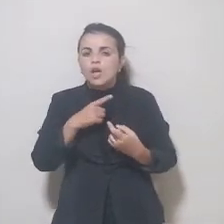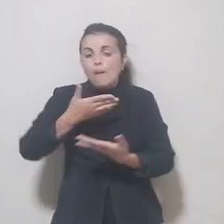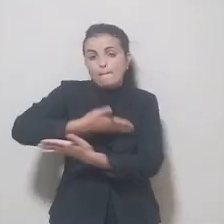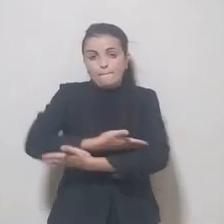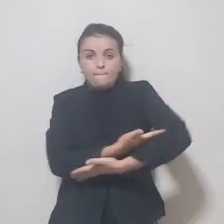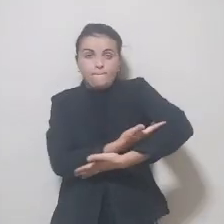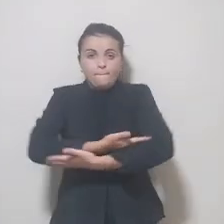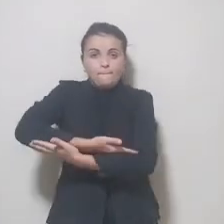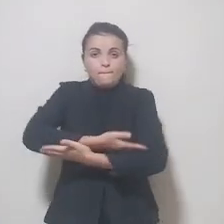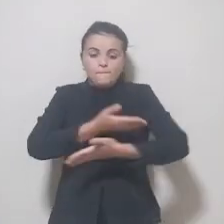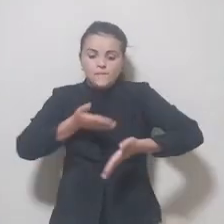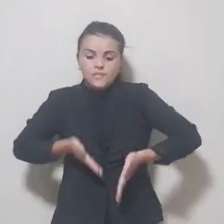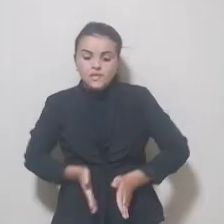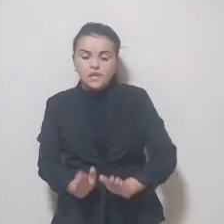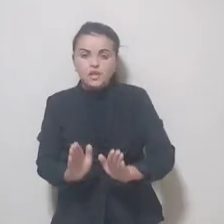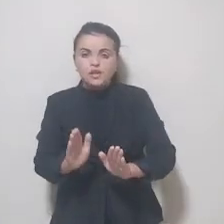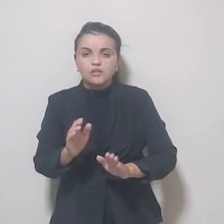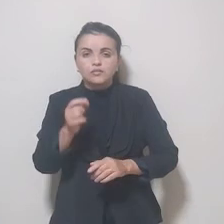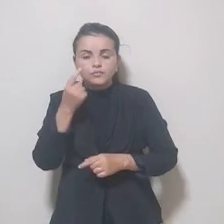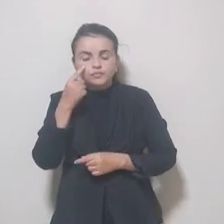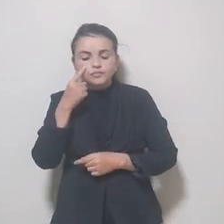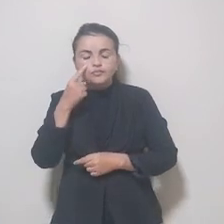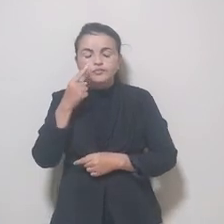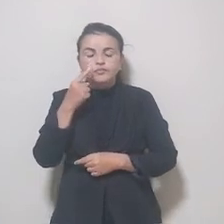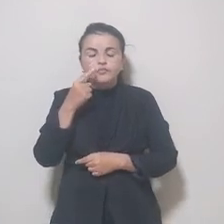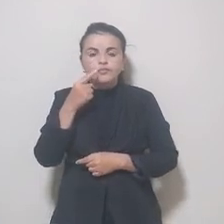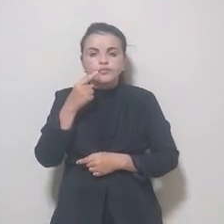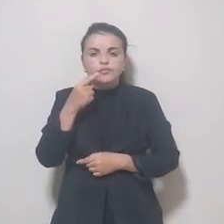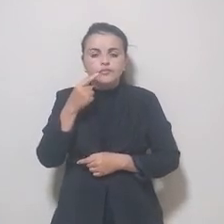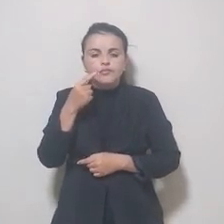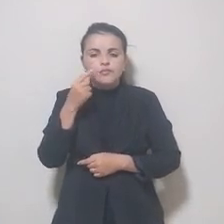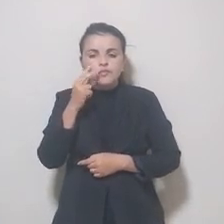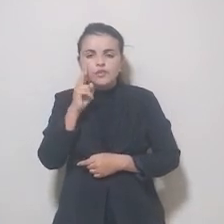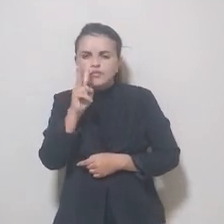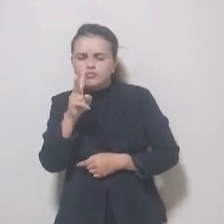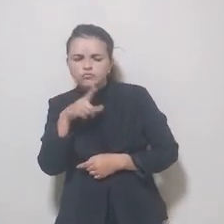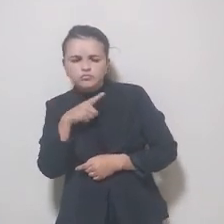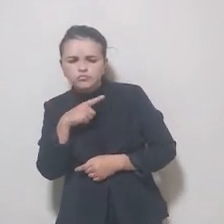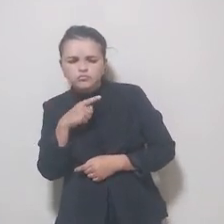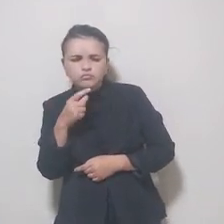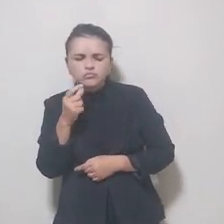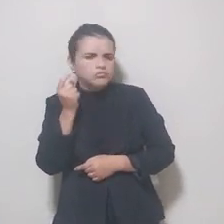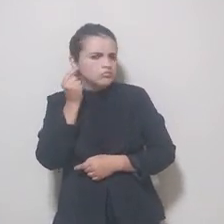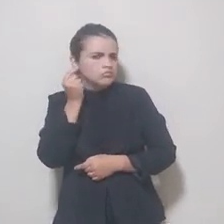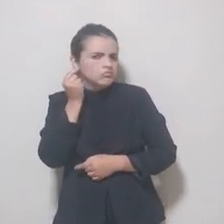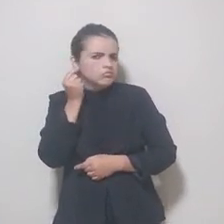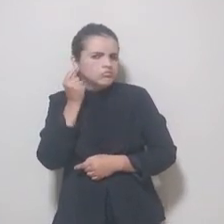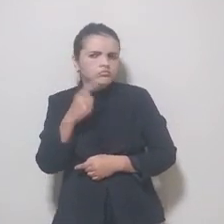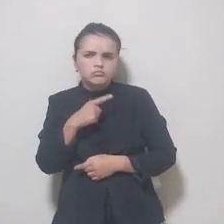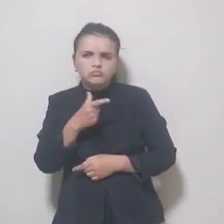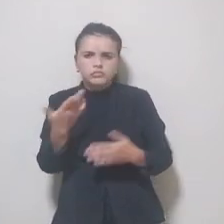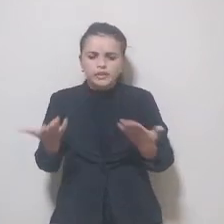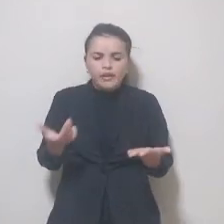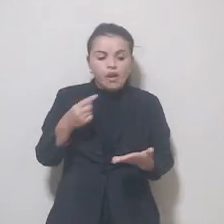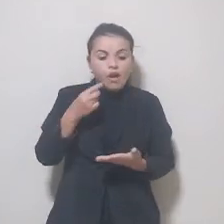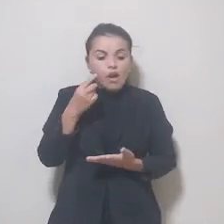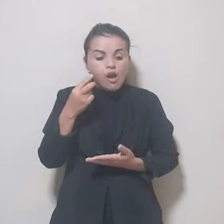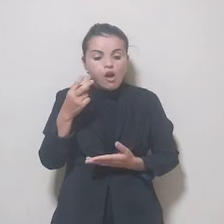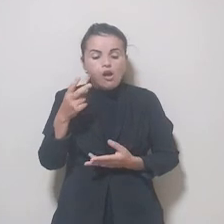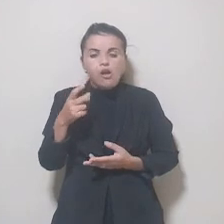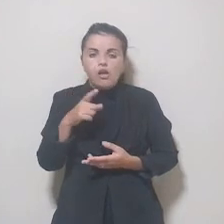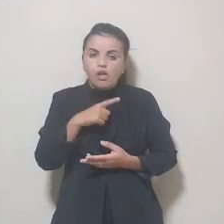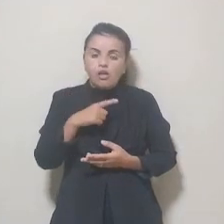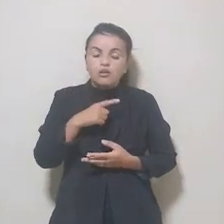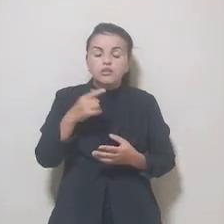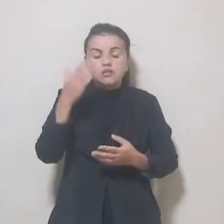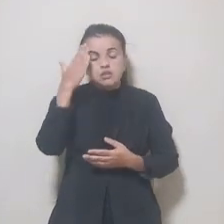nasce, a gente consegue identificar que ele é um menino porque ele tem um pênis, a gente consegue identificar que é uma menina porque tem a vagina. Então, isso são